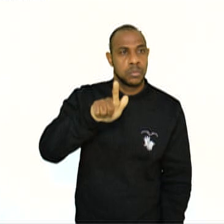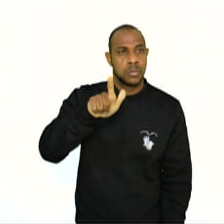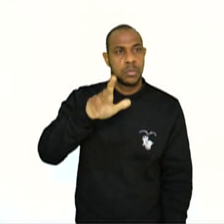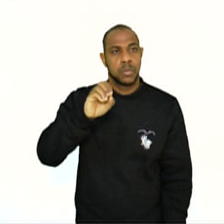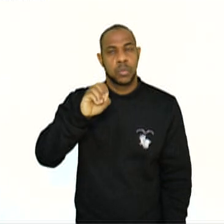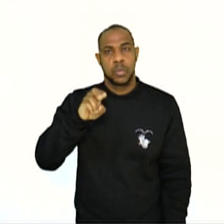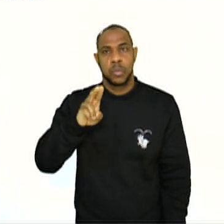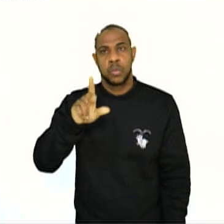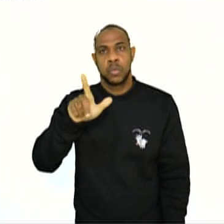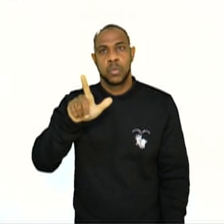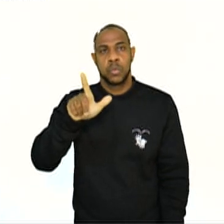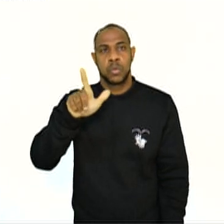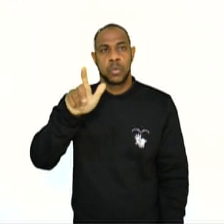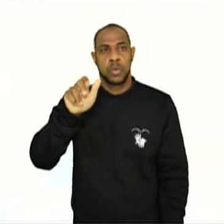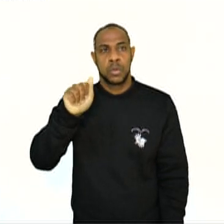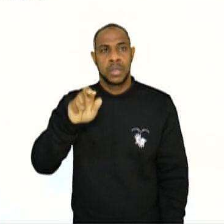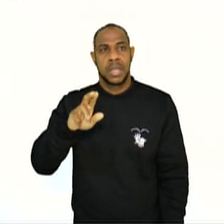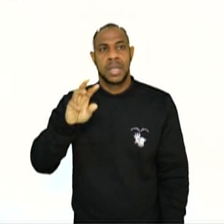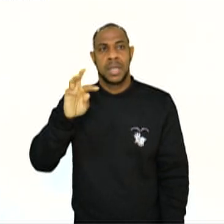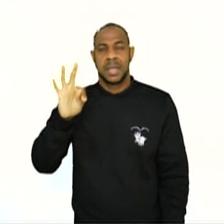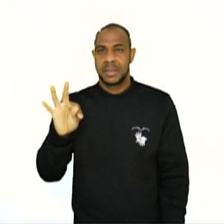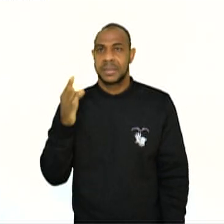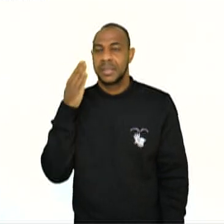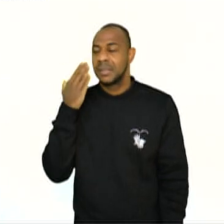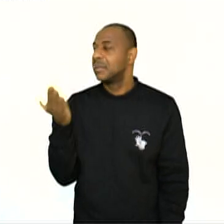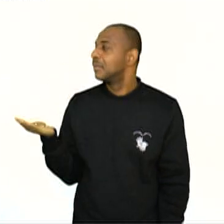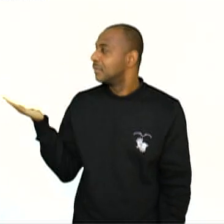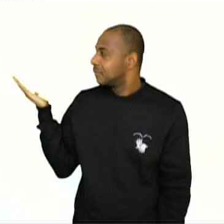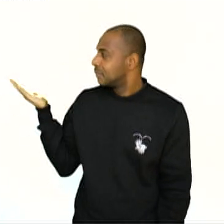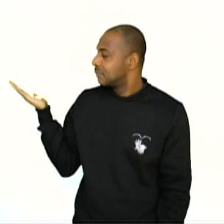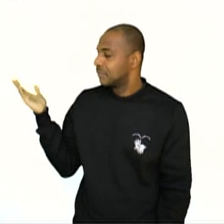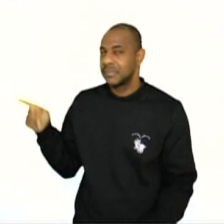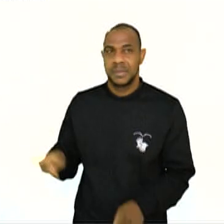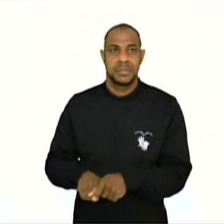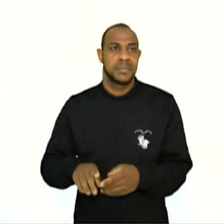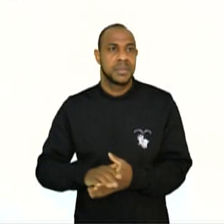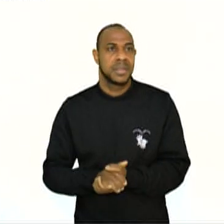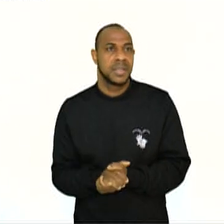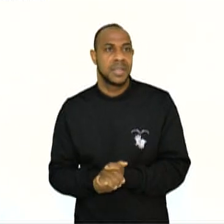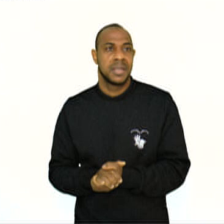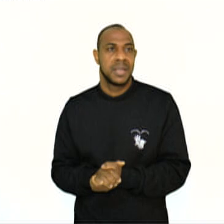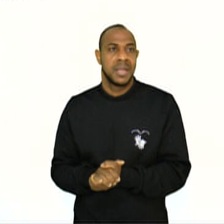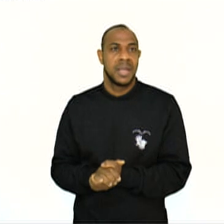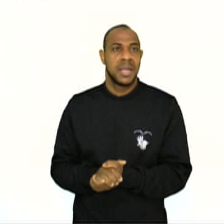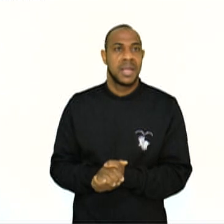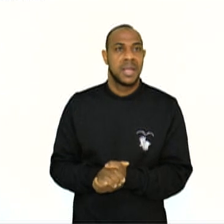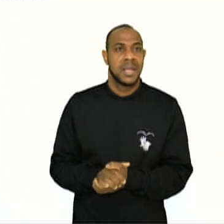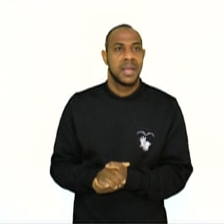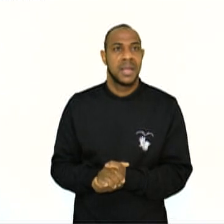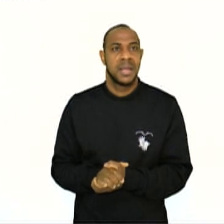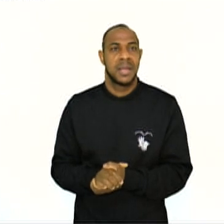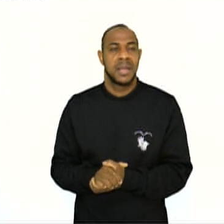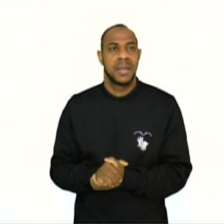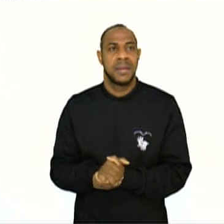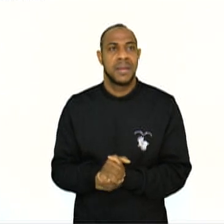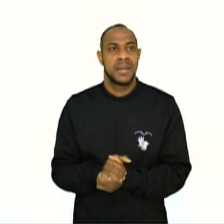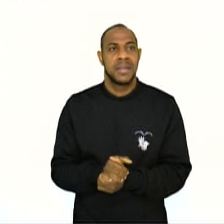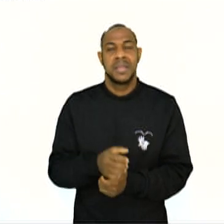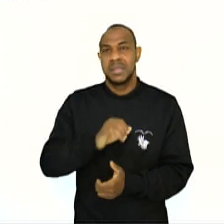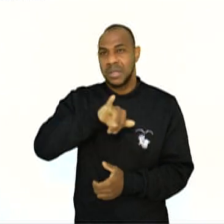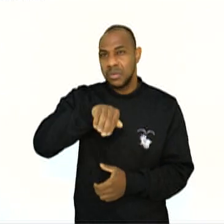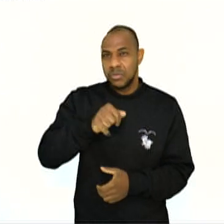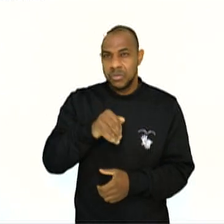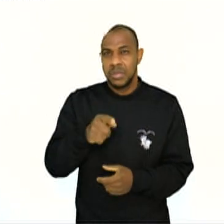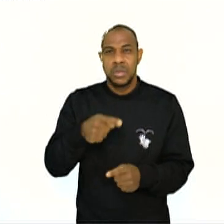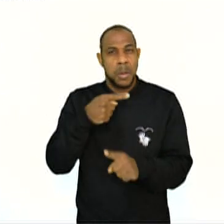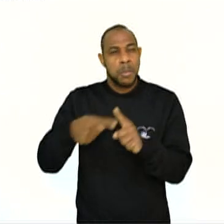Miss com biquínis, né? Proibindo nas praias, né, que se usasse aqueles biquínis menores, enfim, uma série